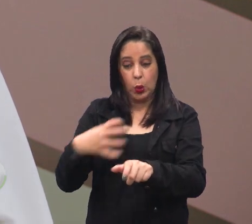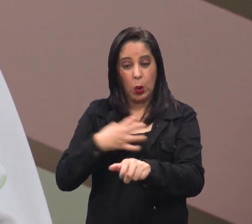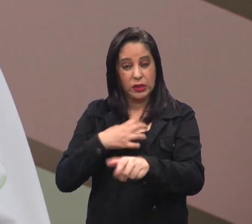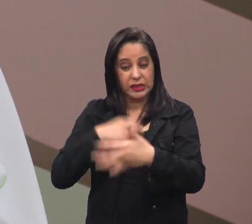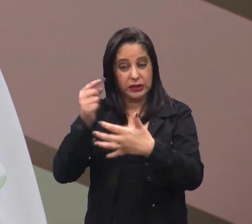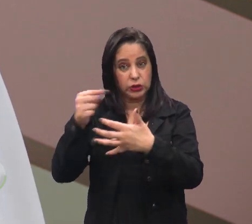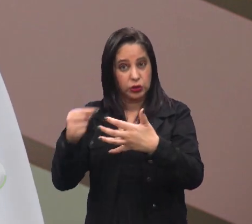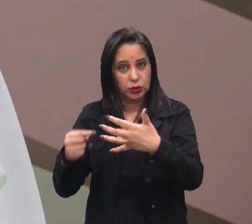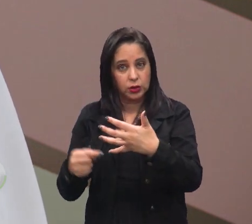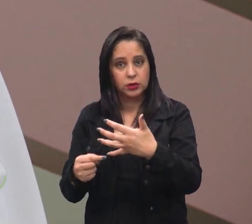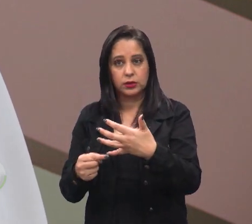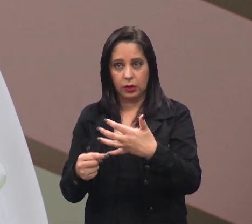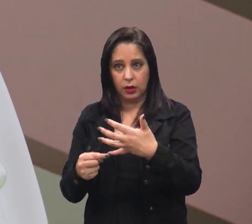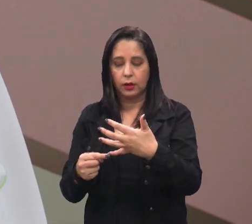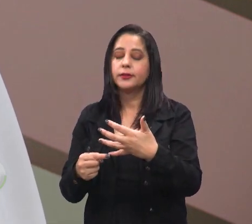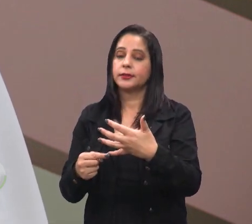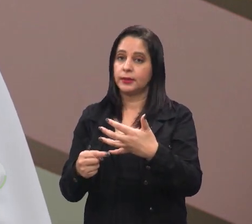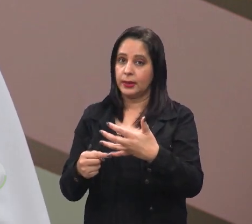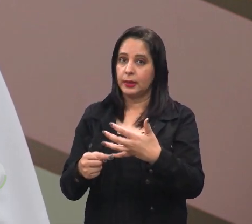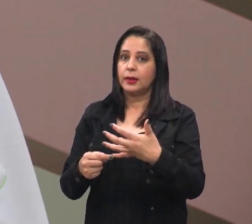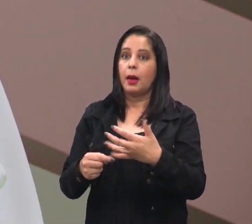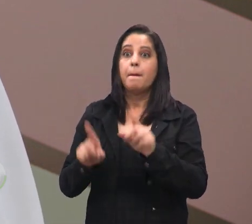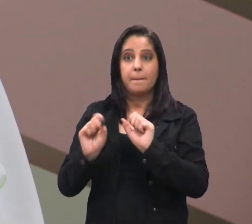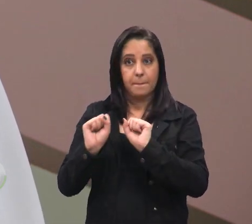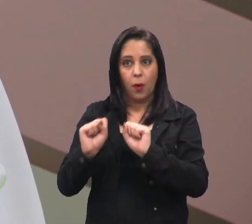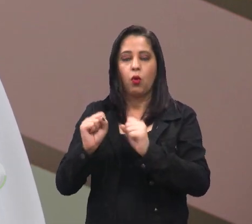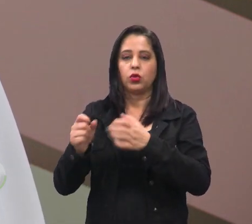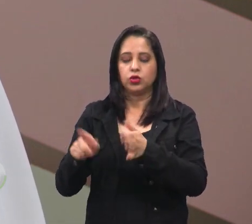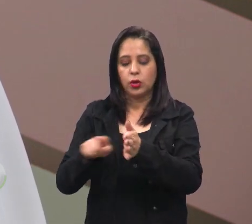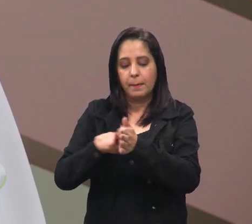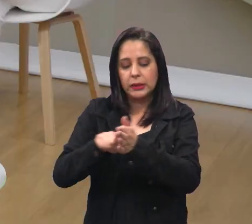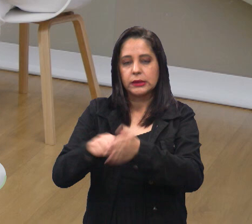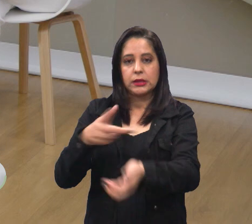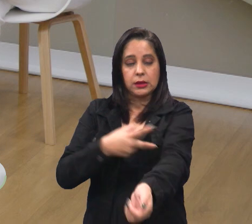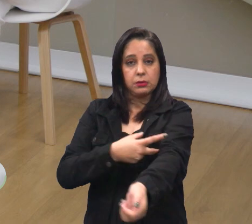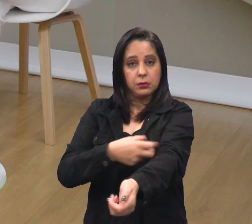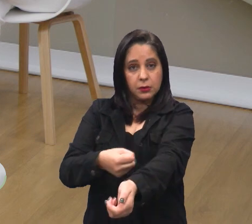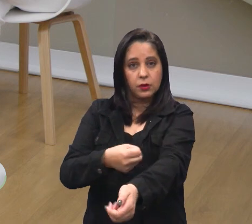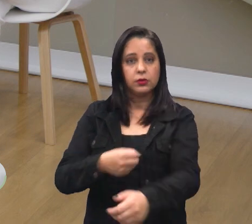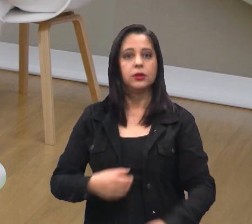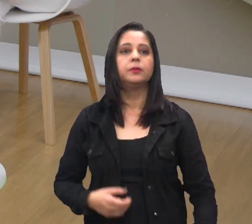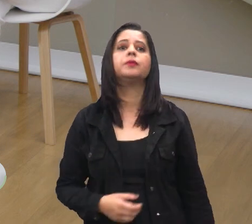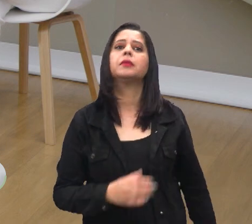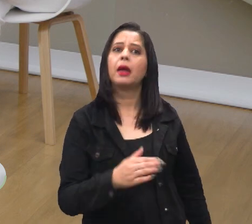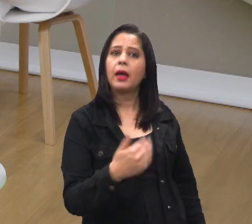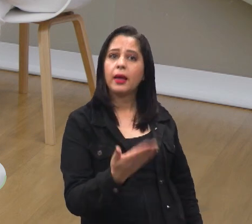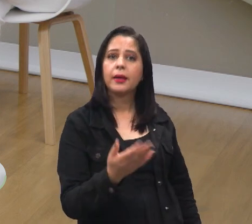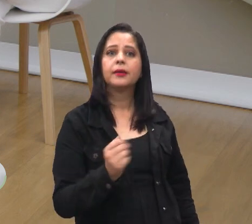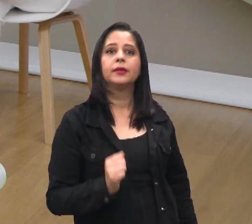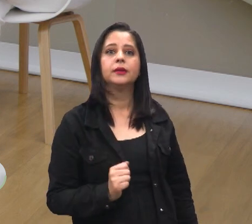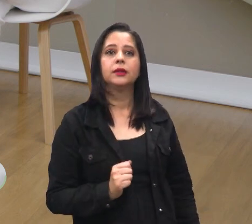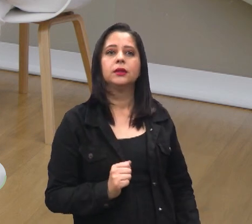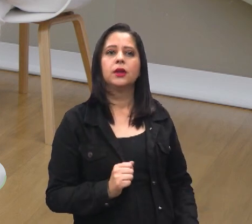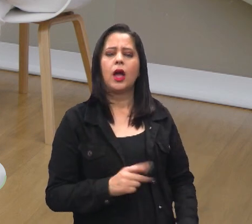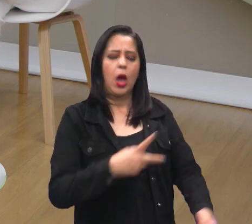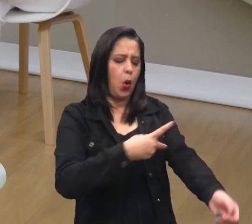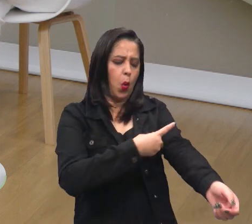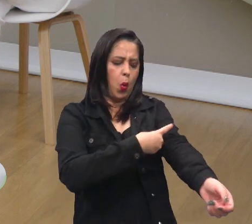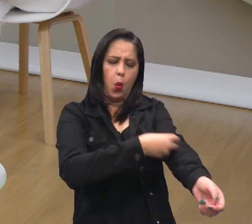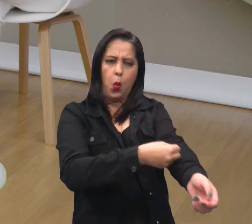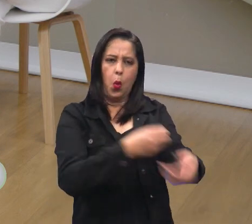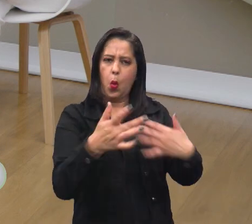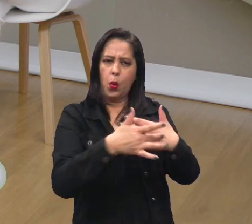pode dar pistas que pode ser um quadro de uma leucemia. Sim, essa seria até a minha próxima pergunta, se um simples exame de sangue já